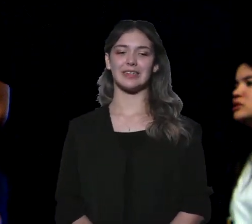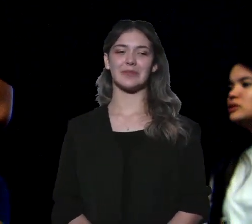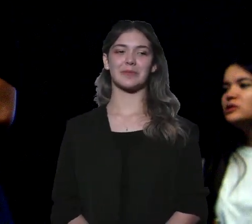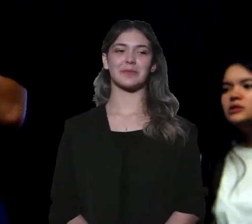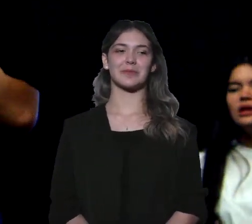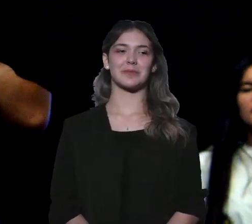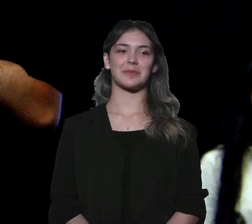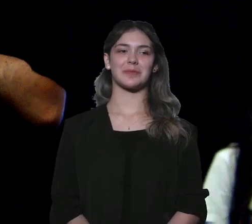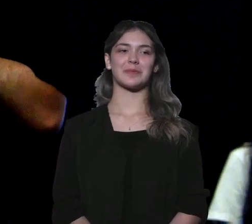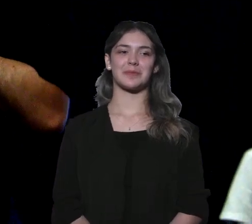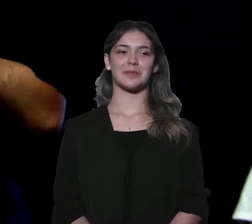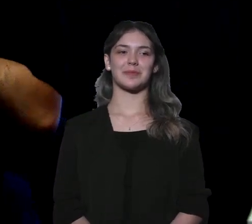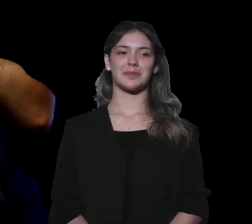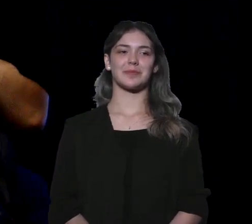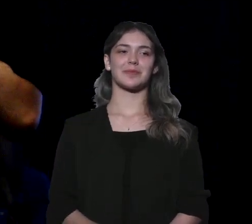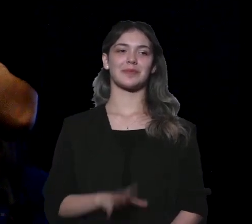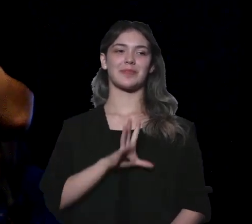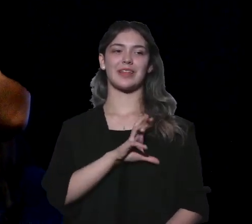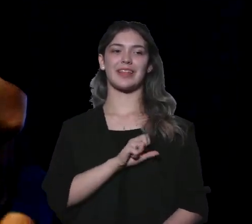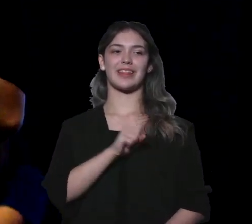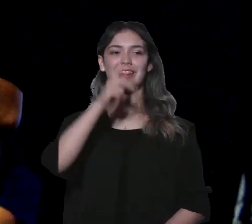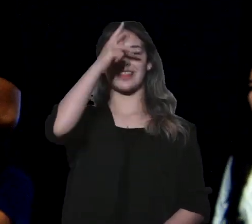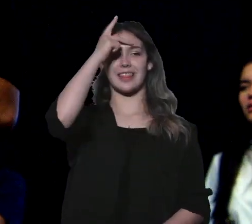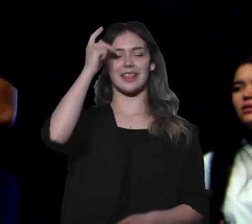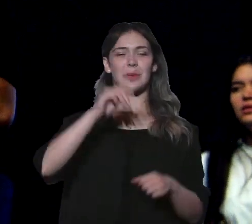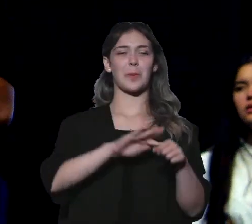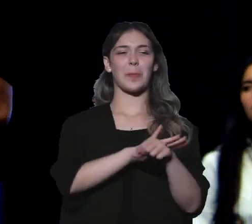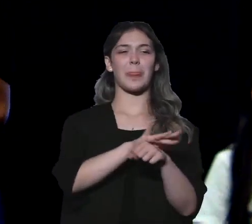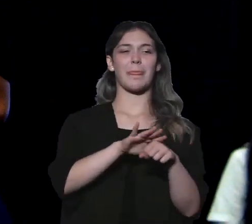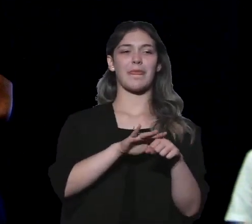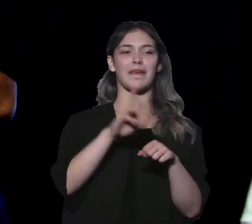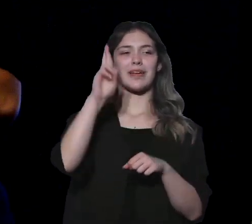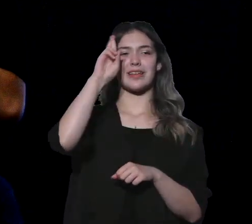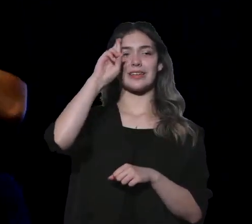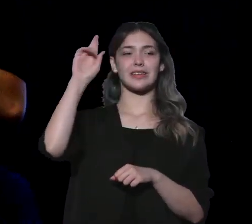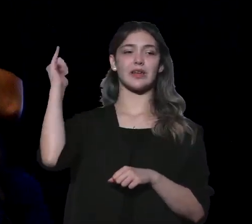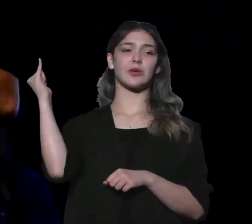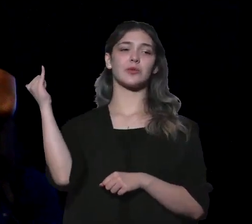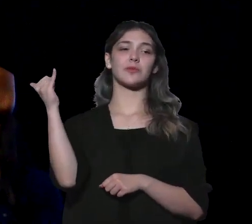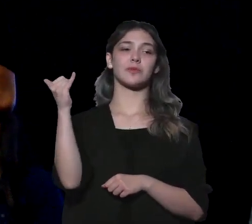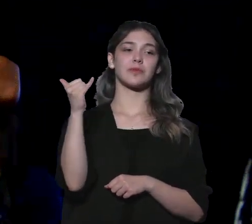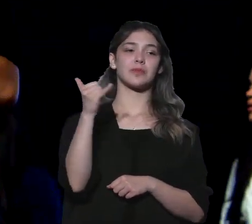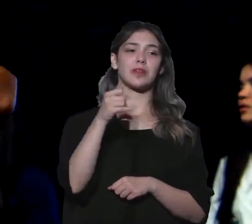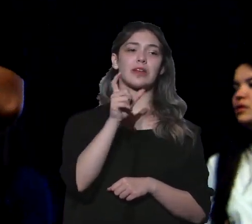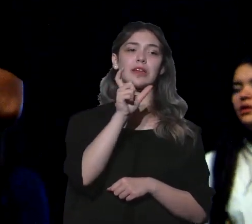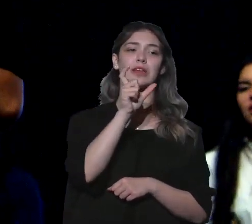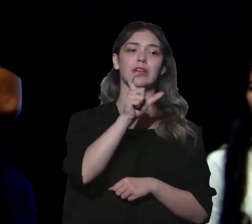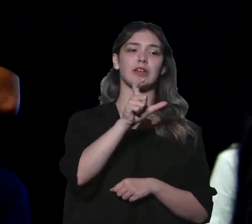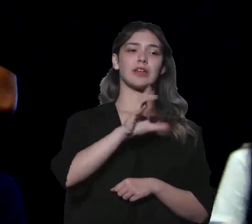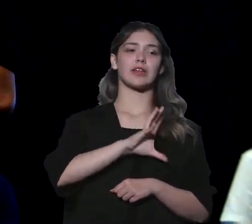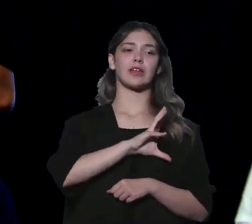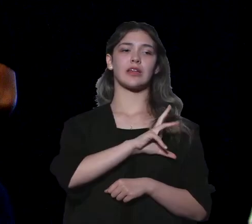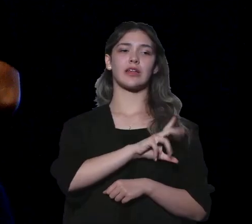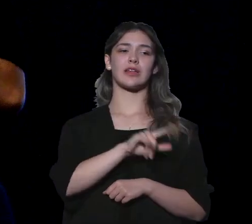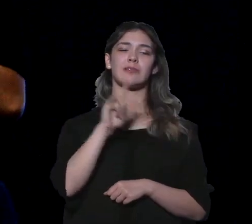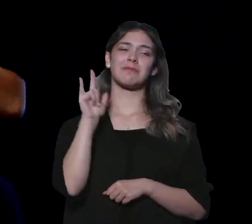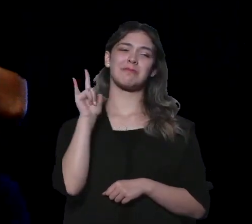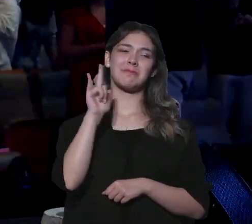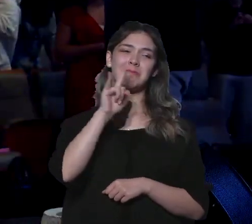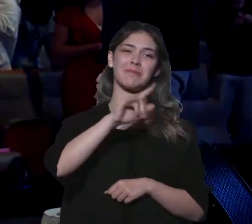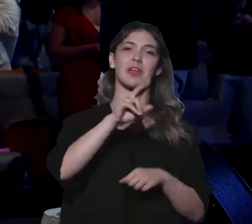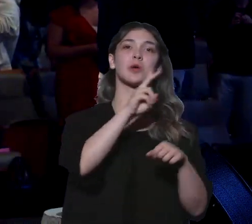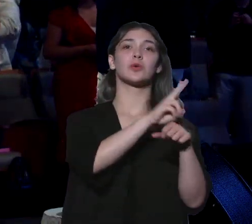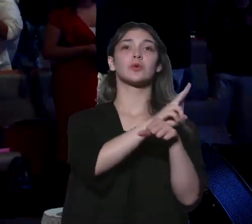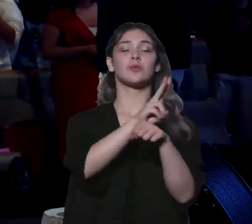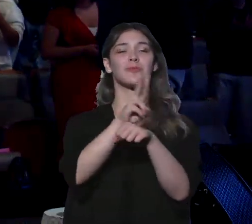foram machucadas. Hoje o Senhor está dizendo com o seu lábio doce: eu te amo, eu cuido de você.